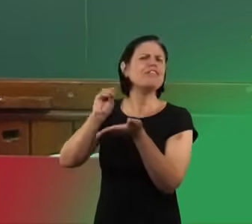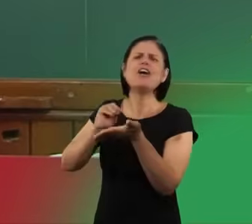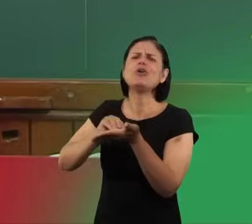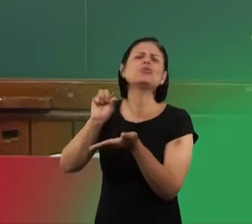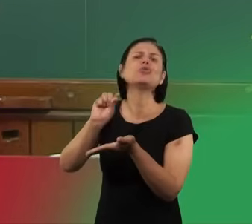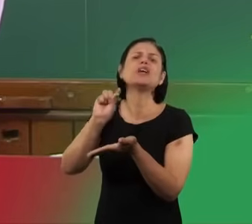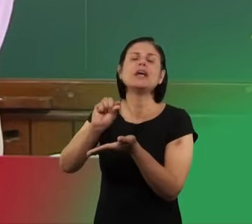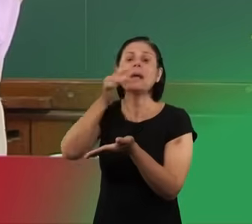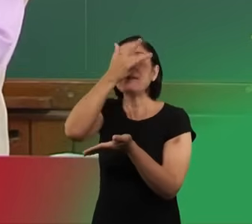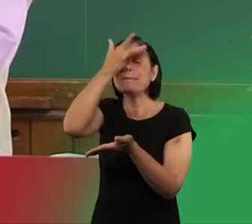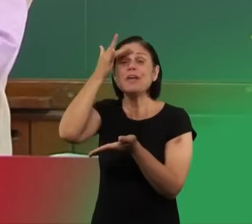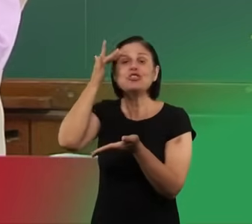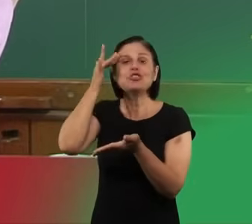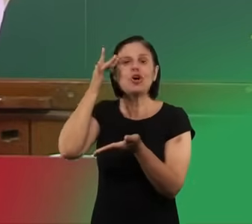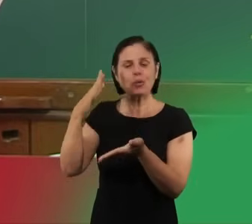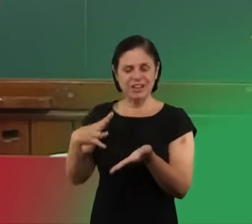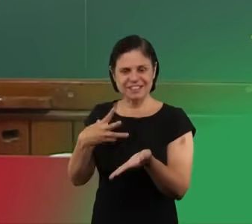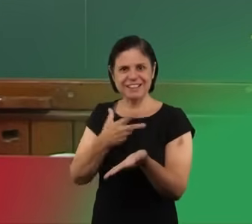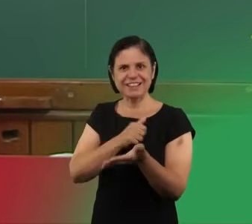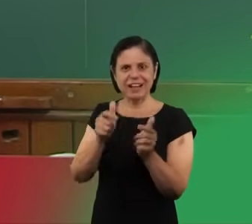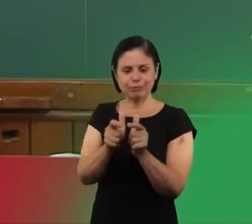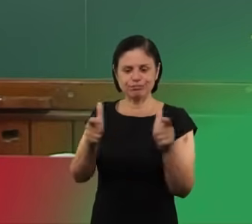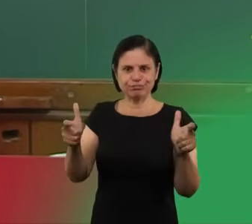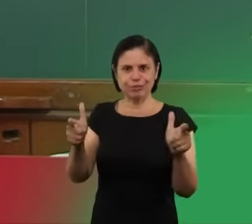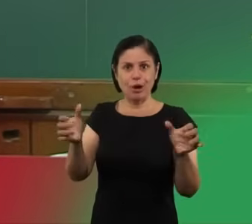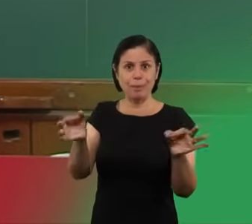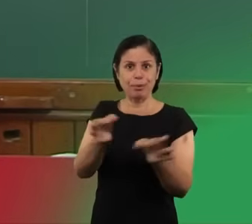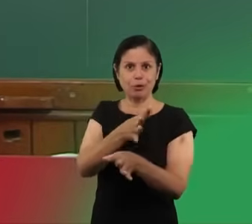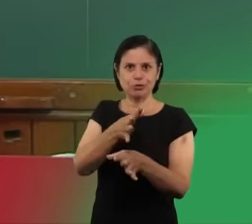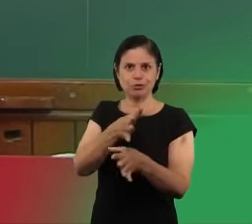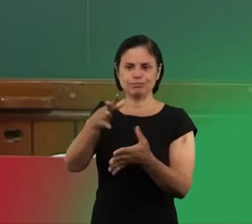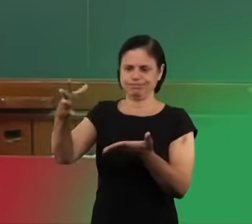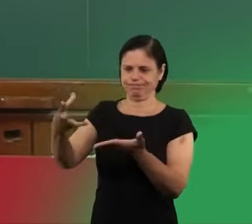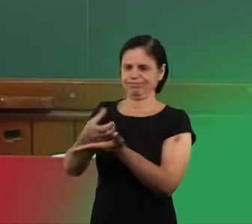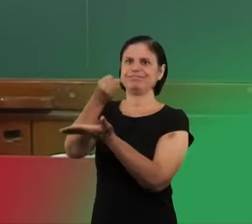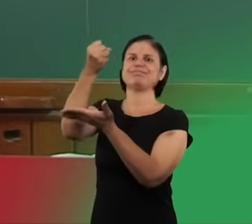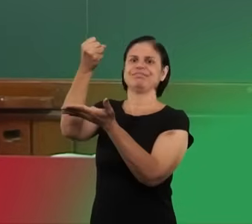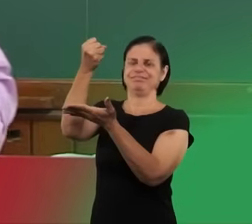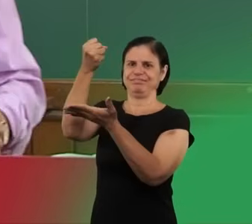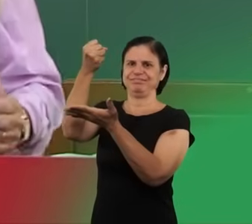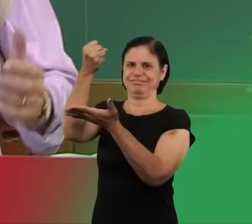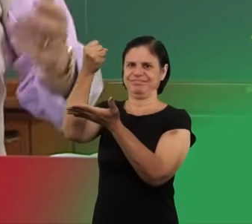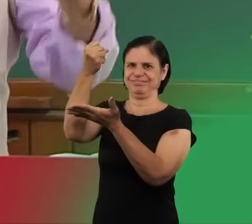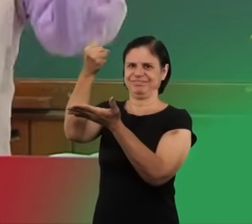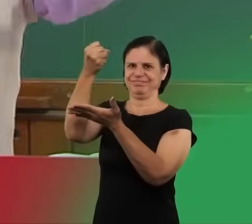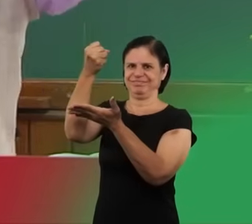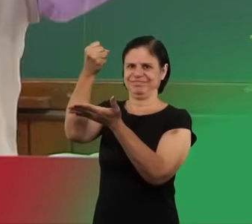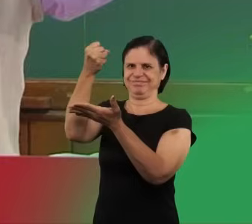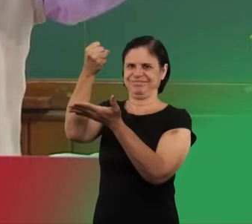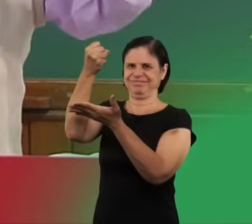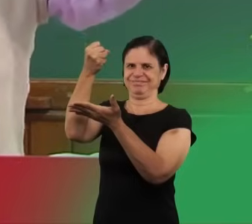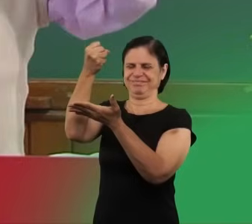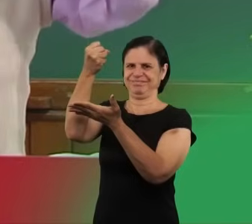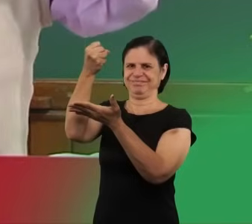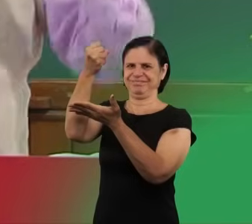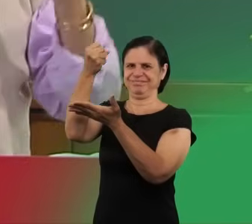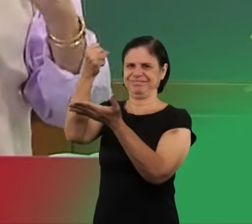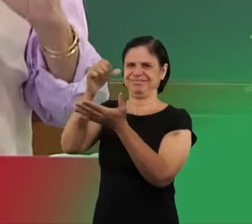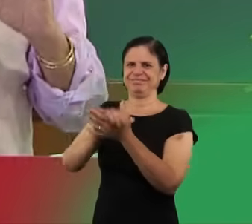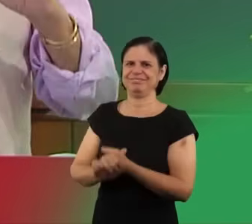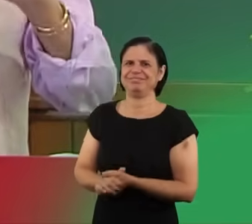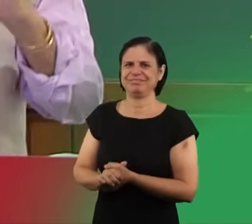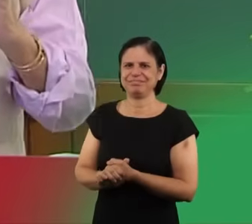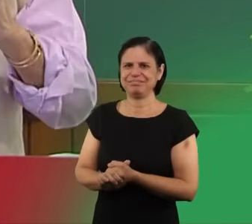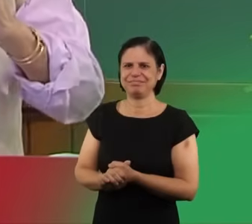O que está faltando é completar o número dos santos para que essa nova